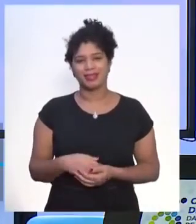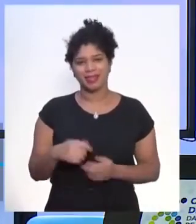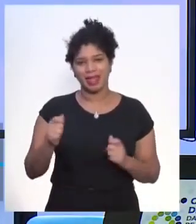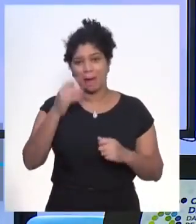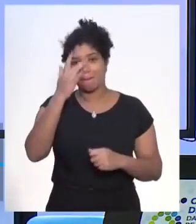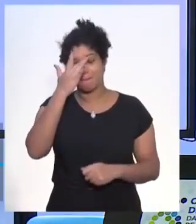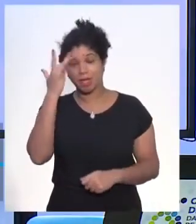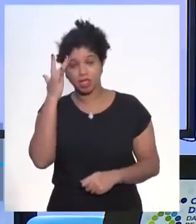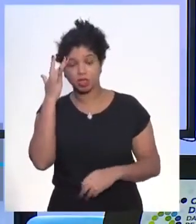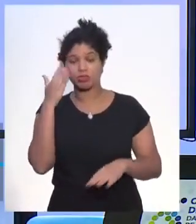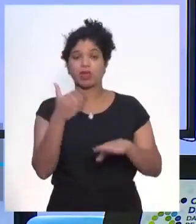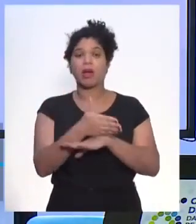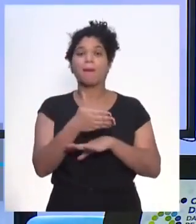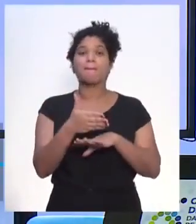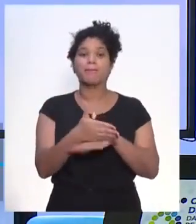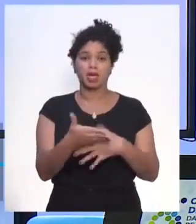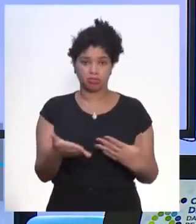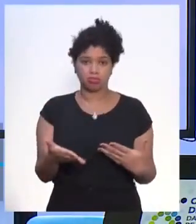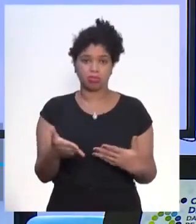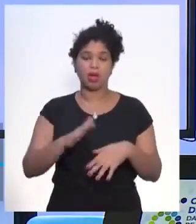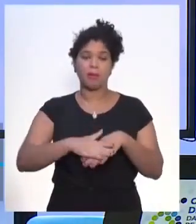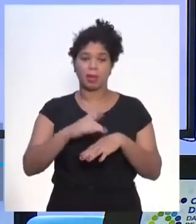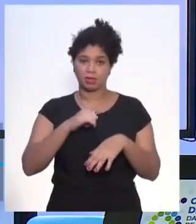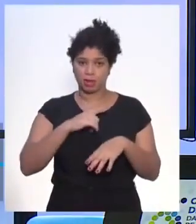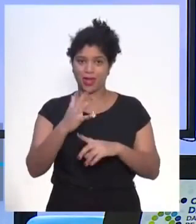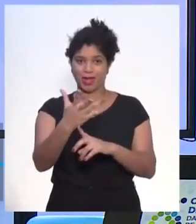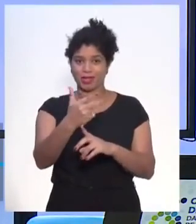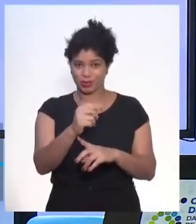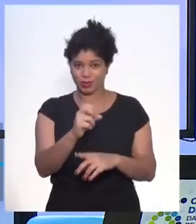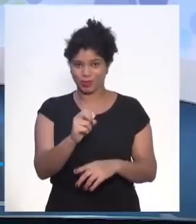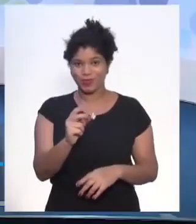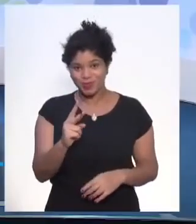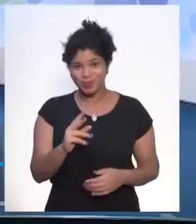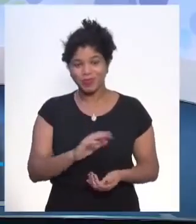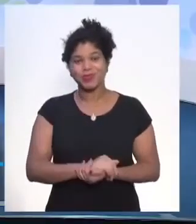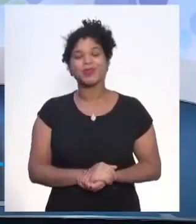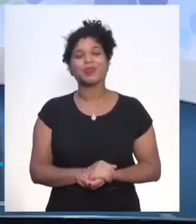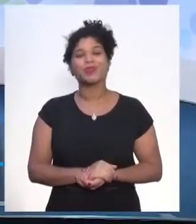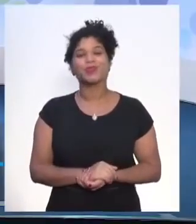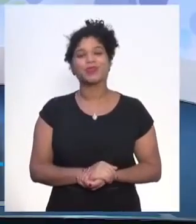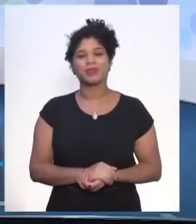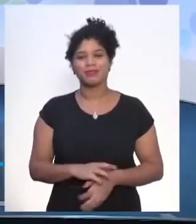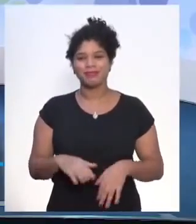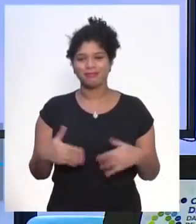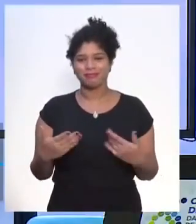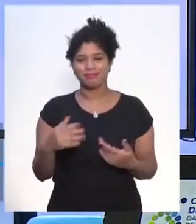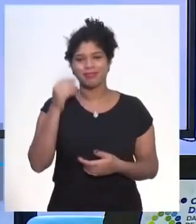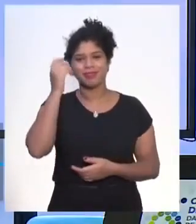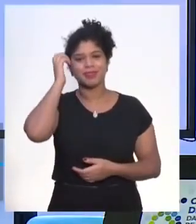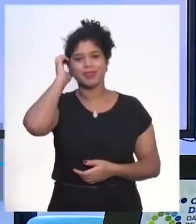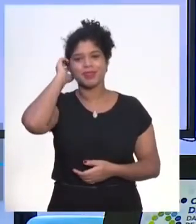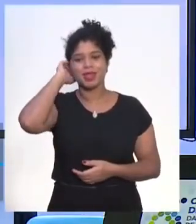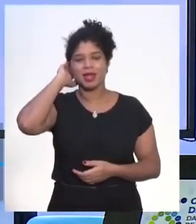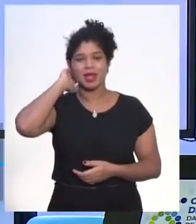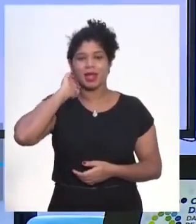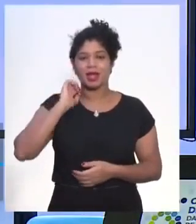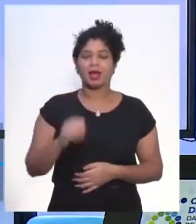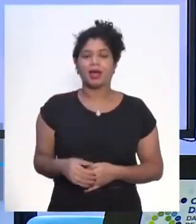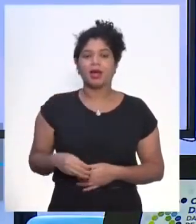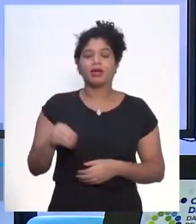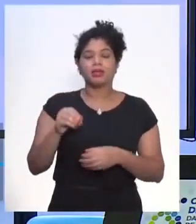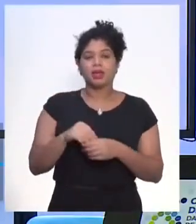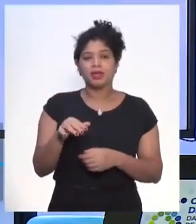a atuação desses artistas, tá? Então, gente, a gente tem, dentro da questão da